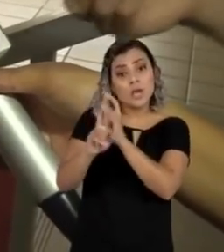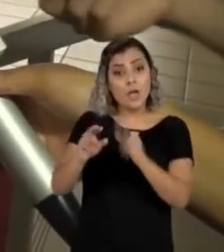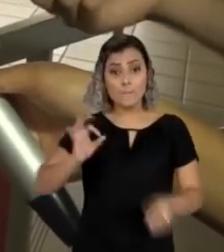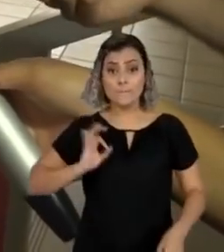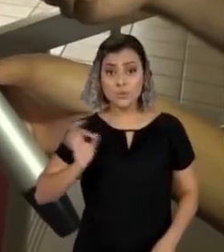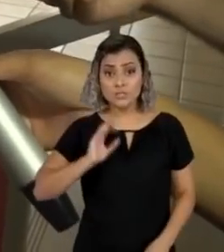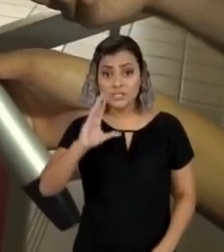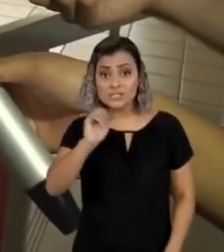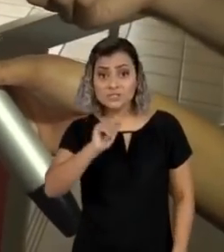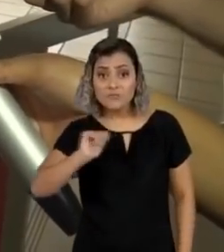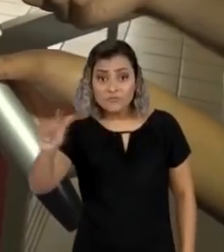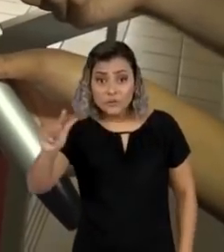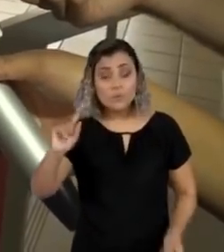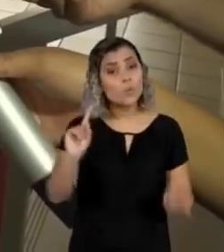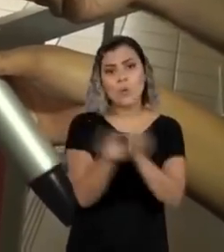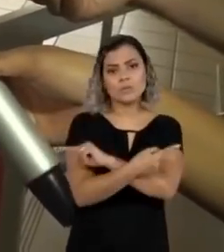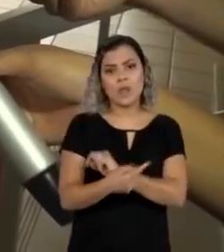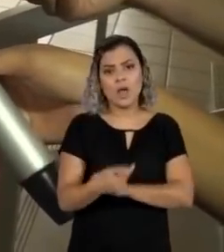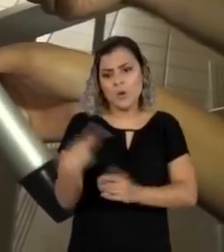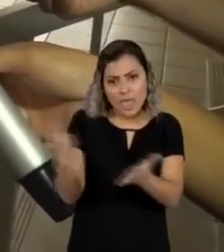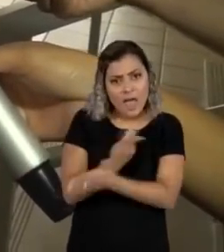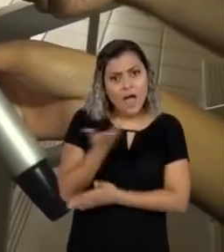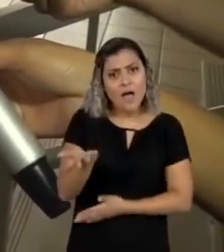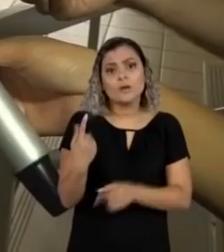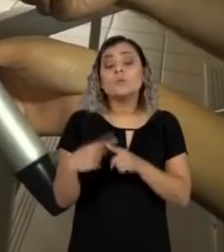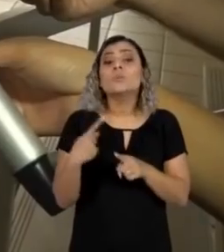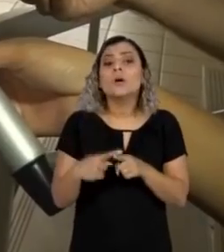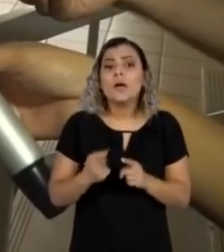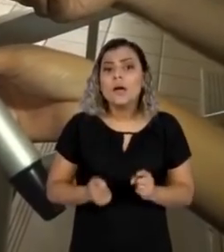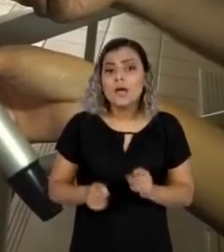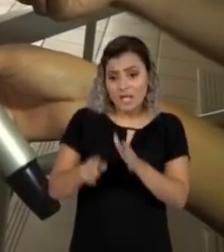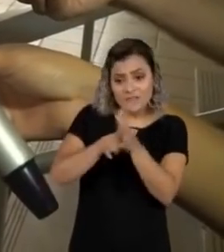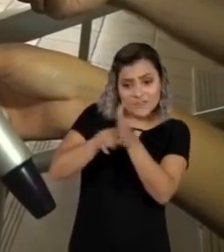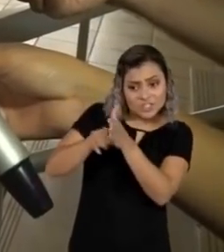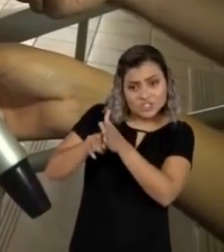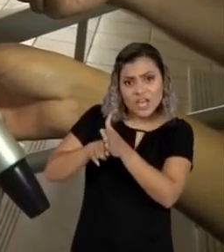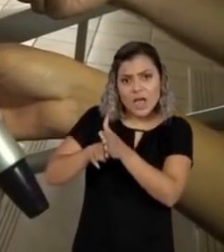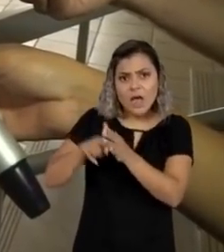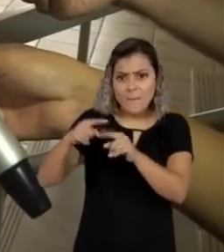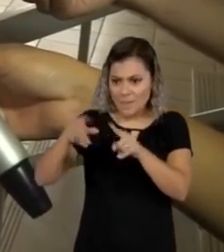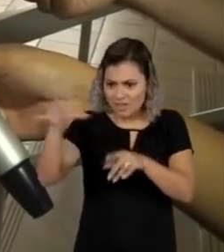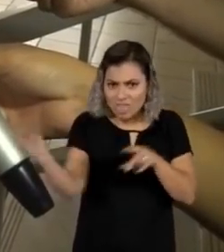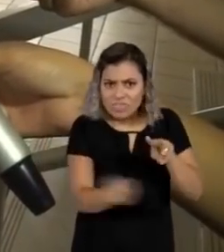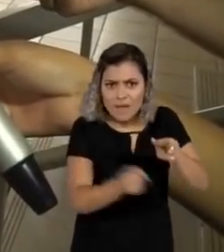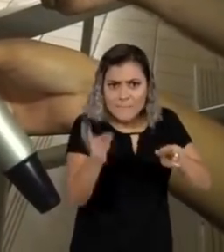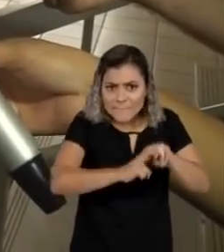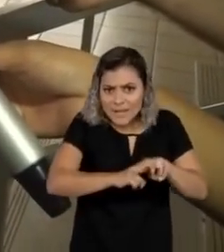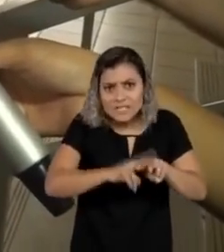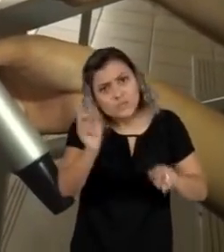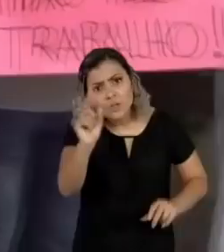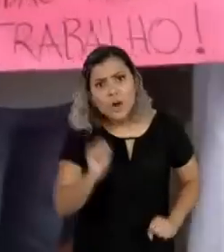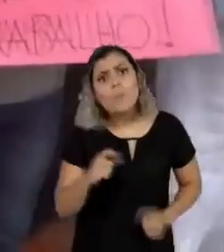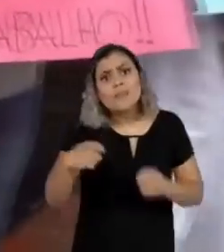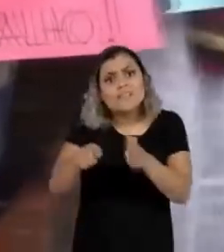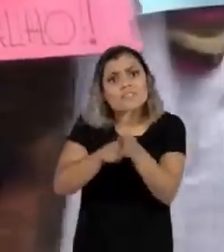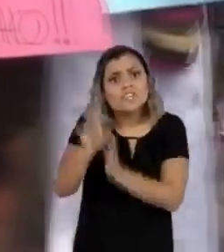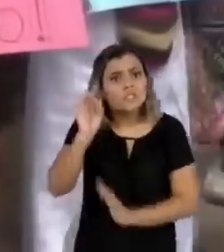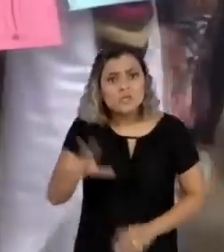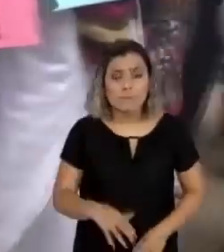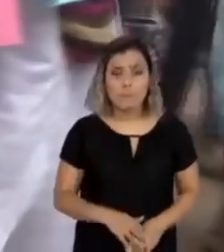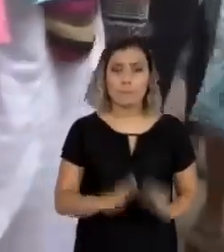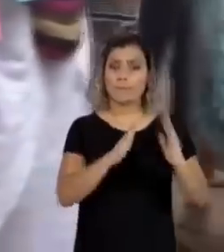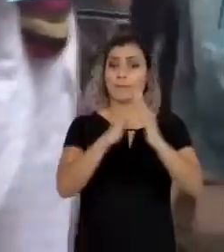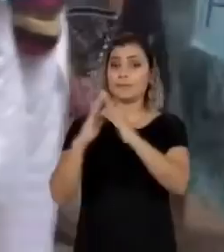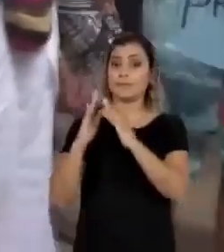Polícia Civil inverteu a ordem do processo penal. Investigado não se prende, se investiga. Moradores